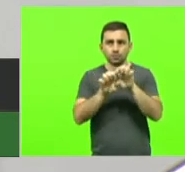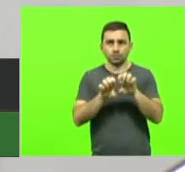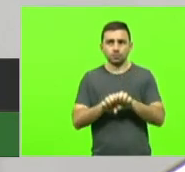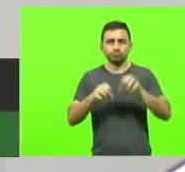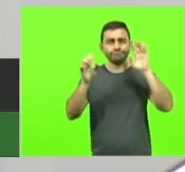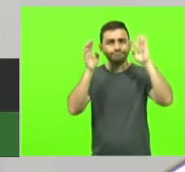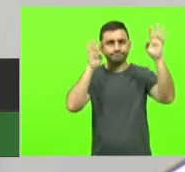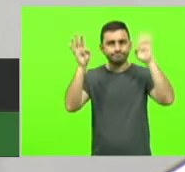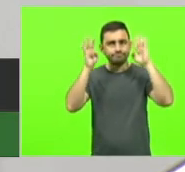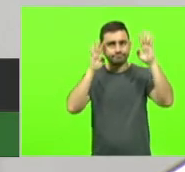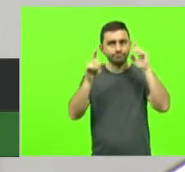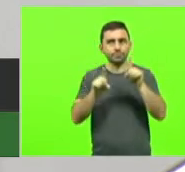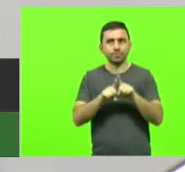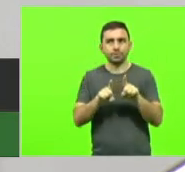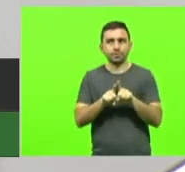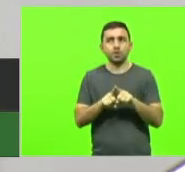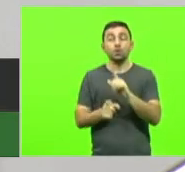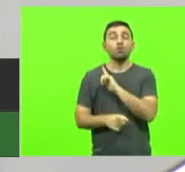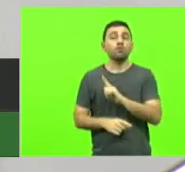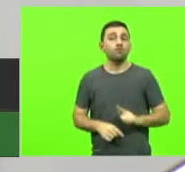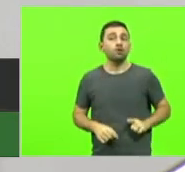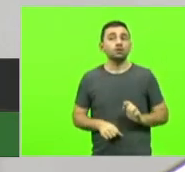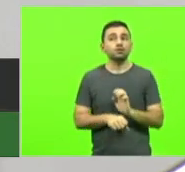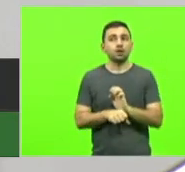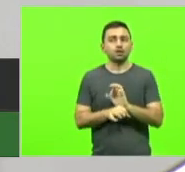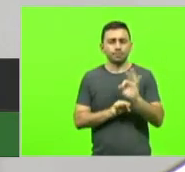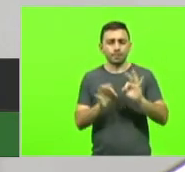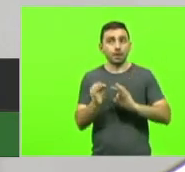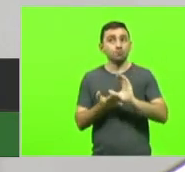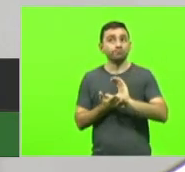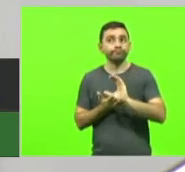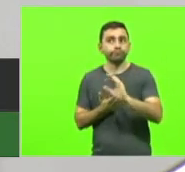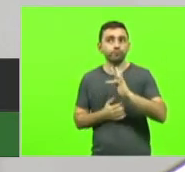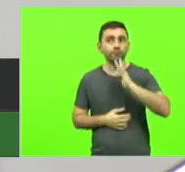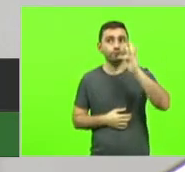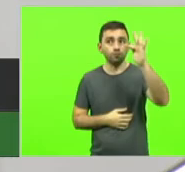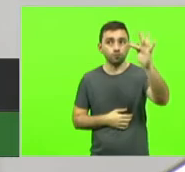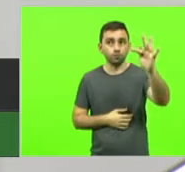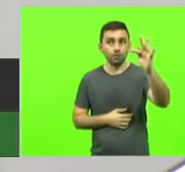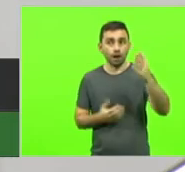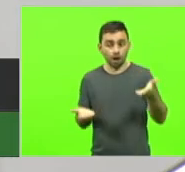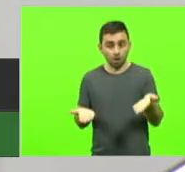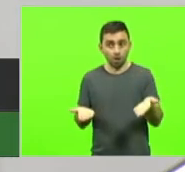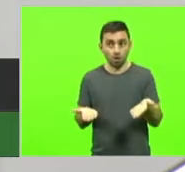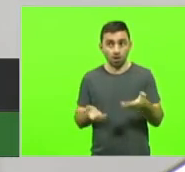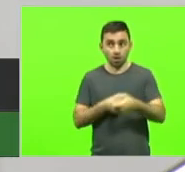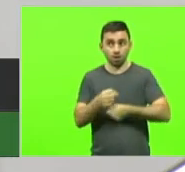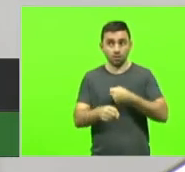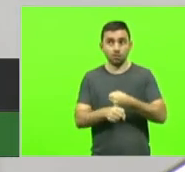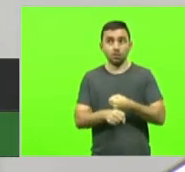reflexão, o governo do Estado projeta investir, ainda esse ano,